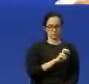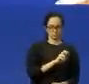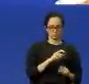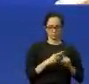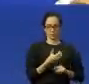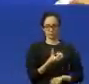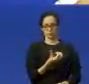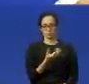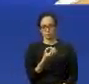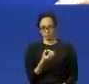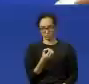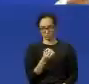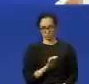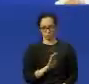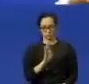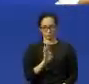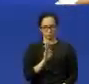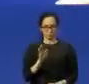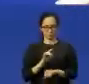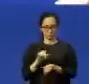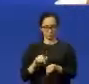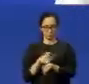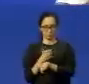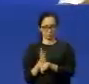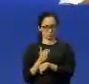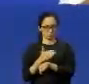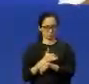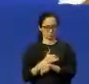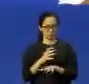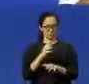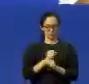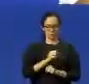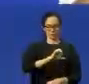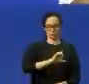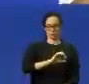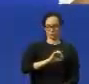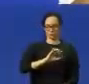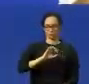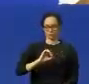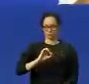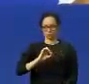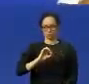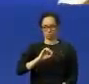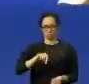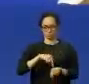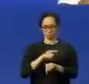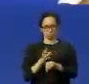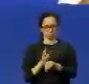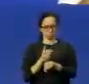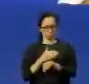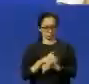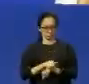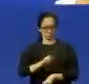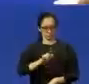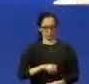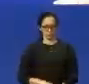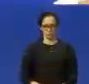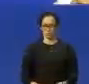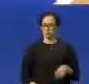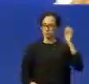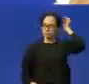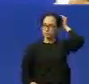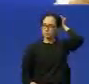60 emissões beta por hora por grama. Então, nós temos 900 emissões beta hora grama. Ok? Muito